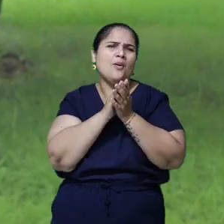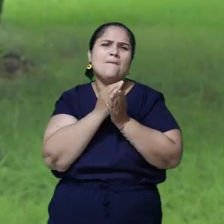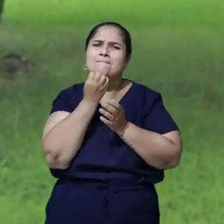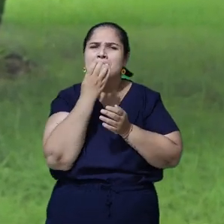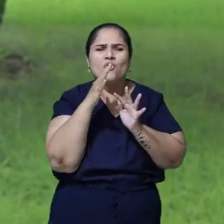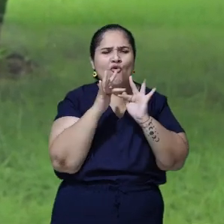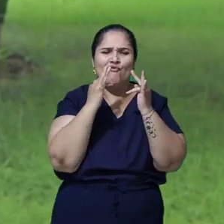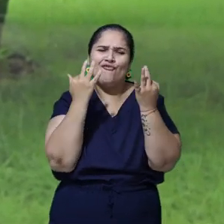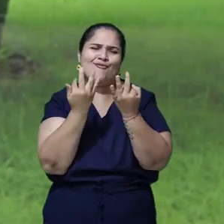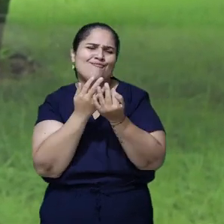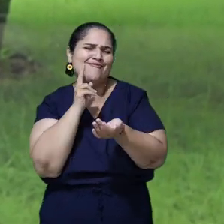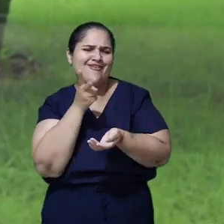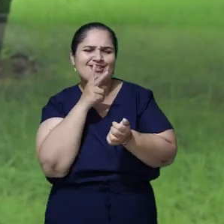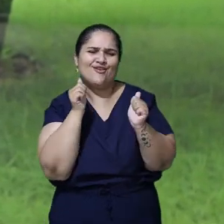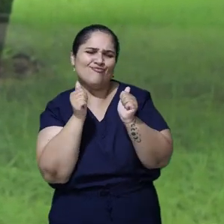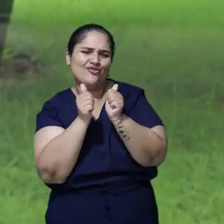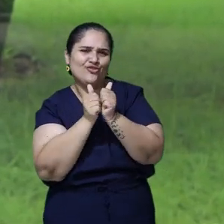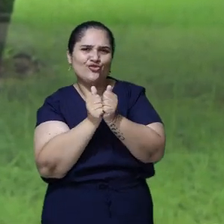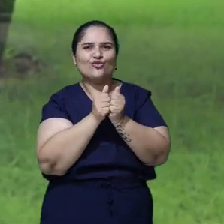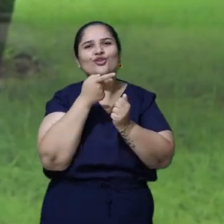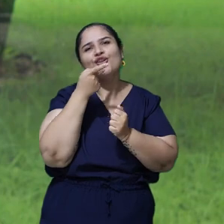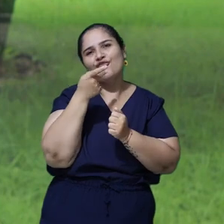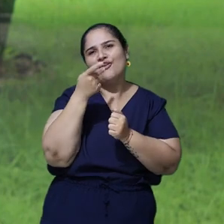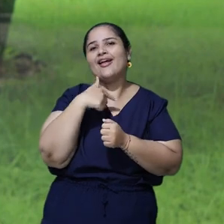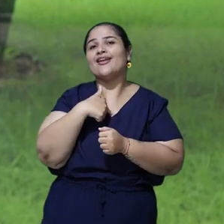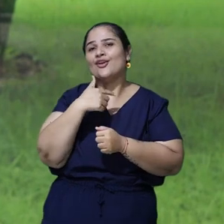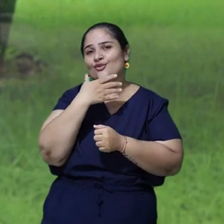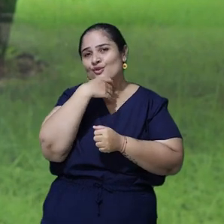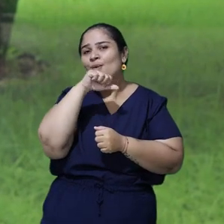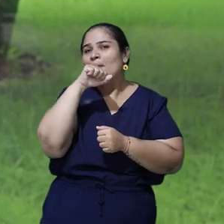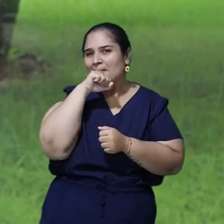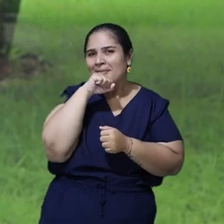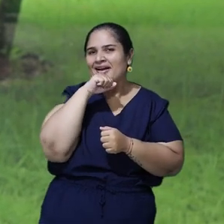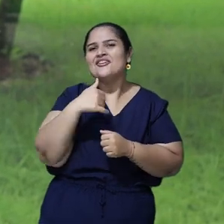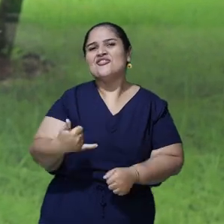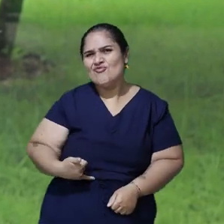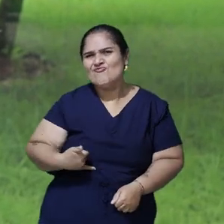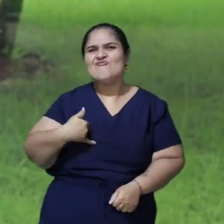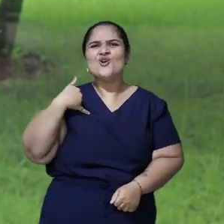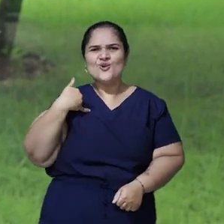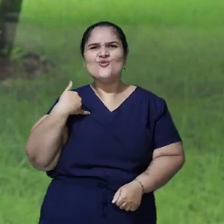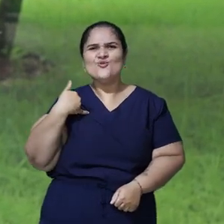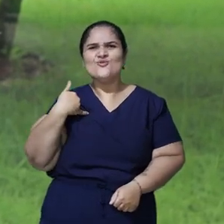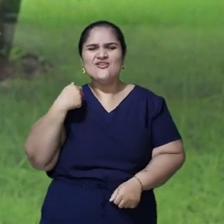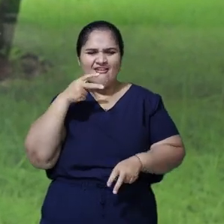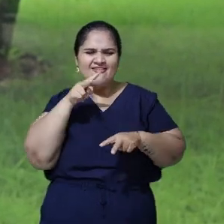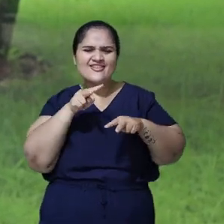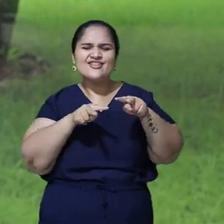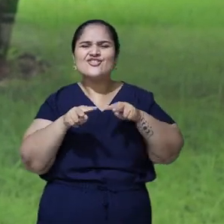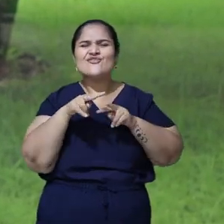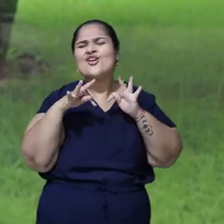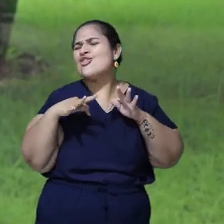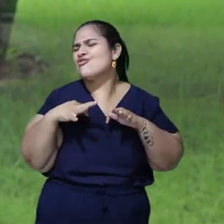família. E dizer que eu sou teu pai, tenho orgulho de ver tudo o que você,